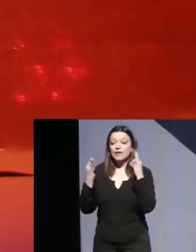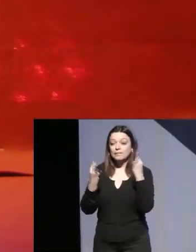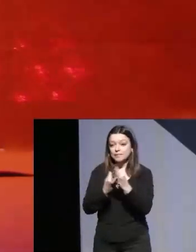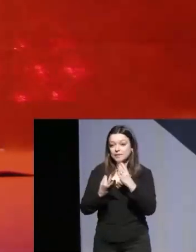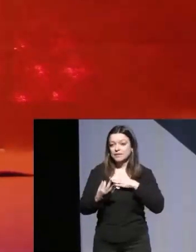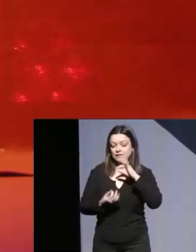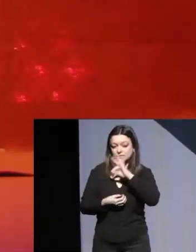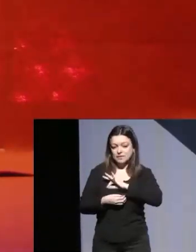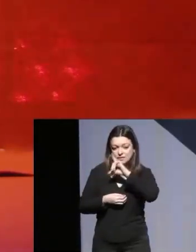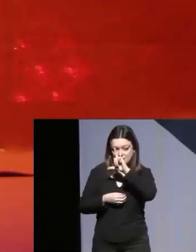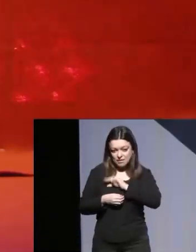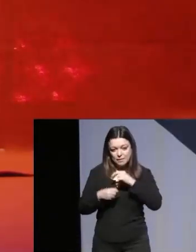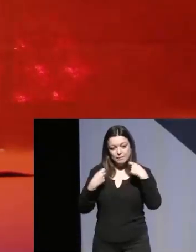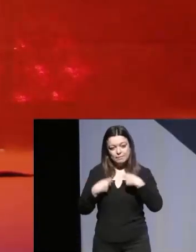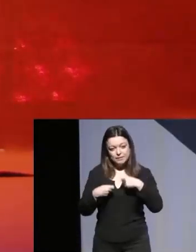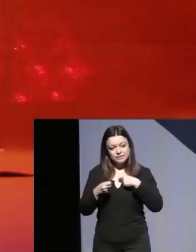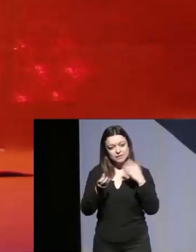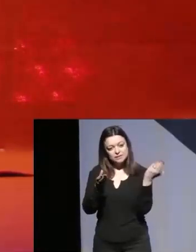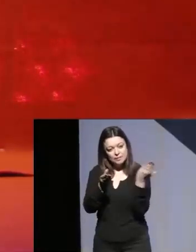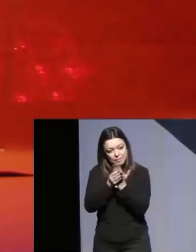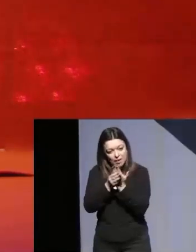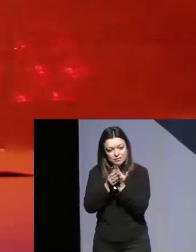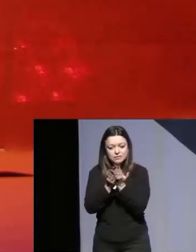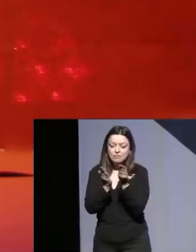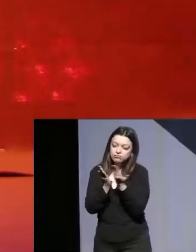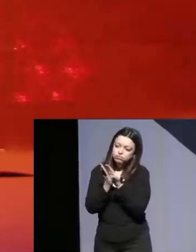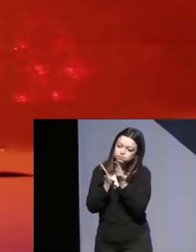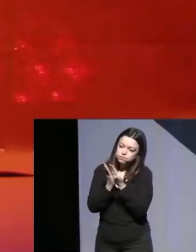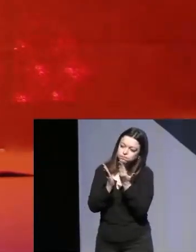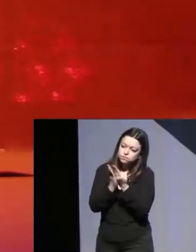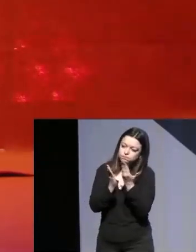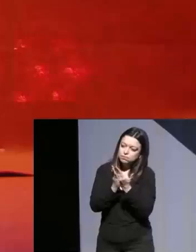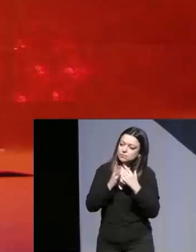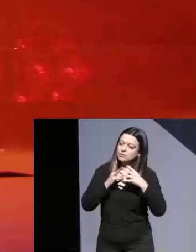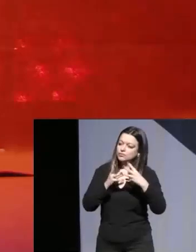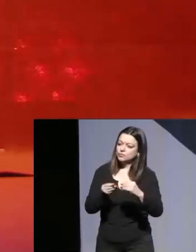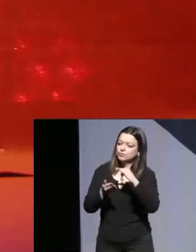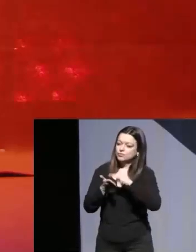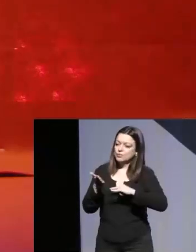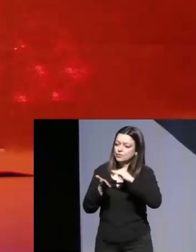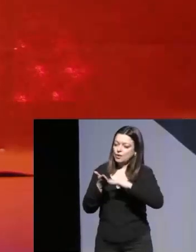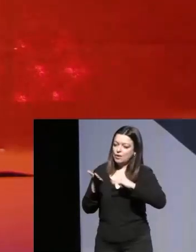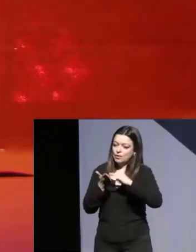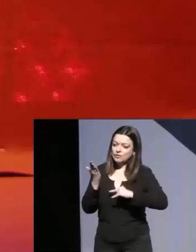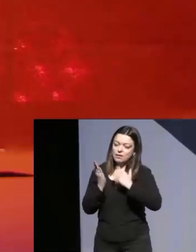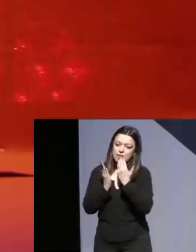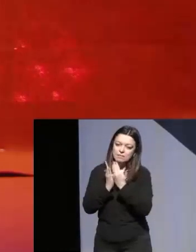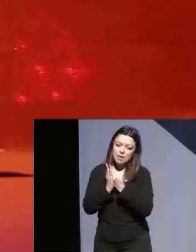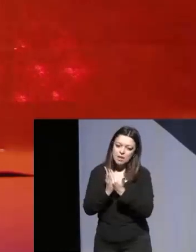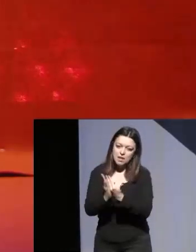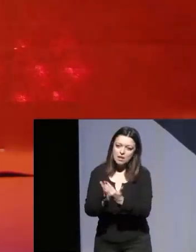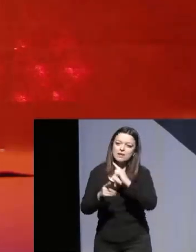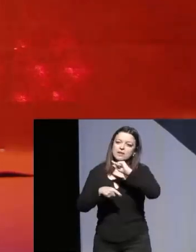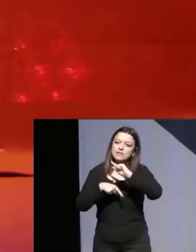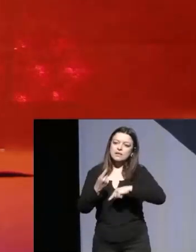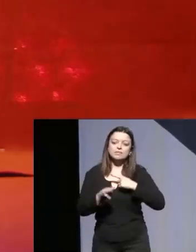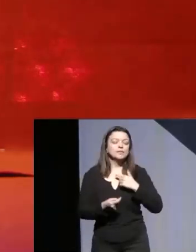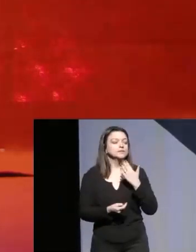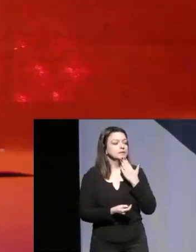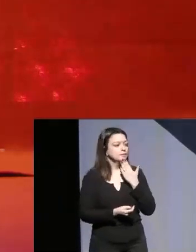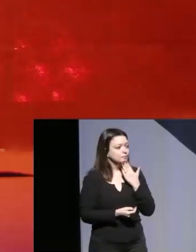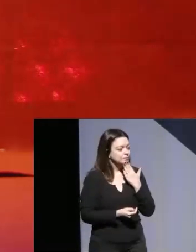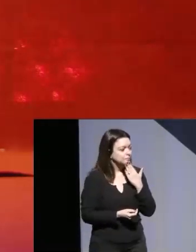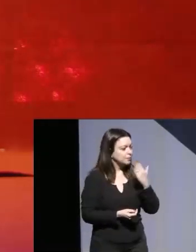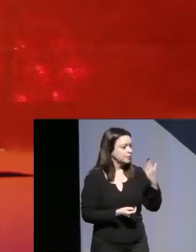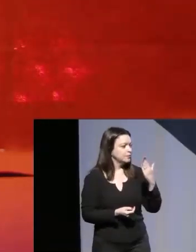uma pastinha e colocar todas as notas fiscais lá dentro para poder pedir de volta o cashback,